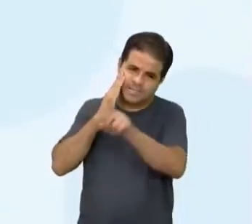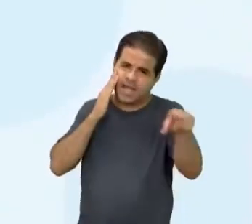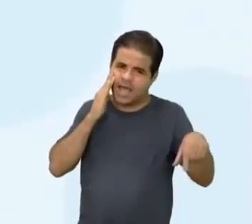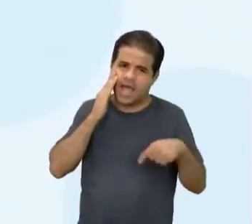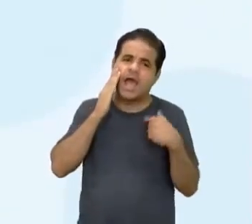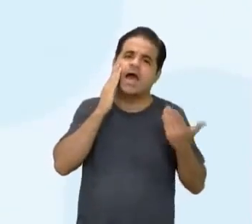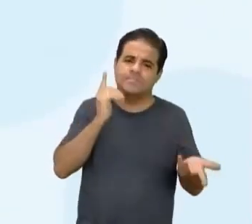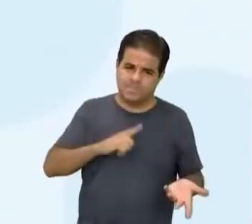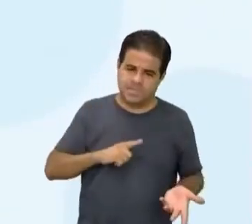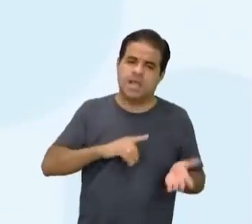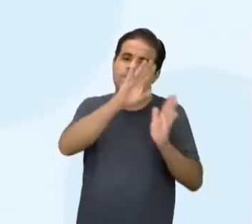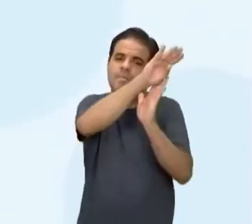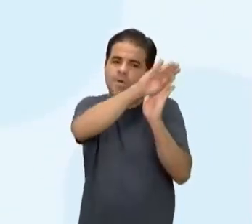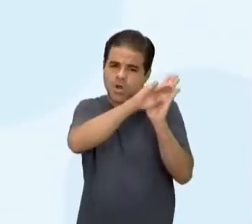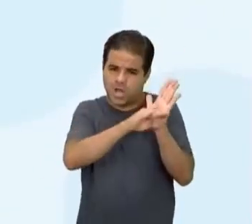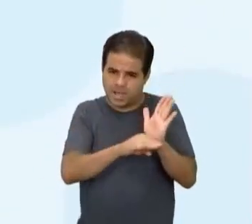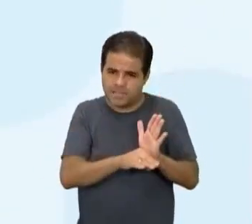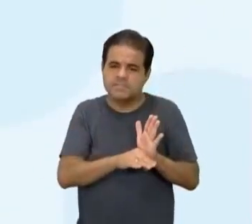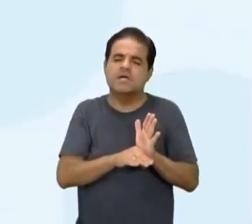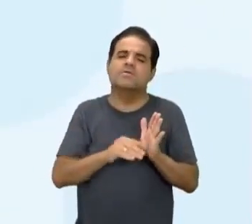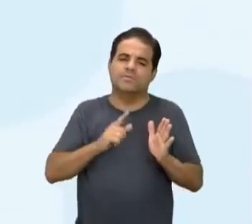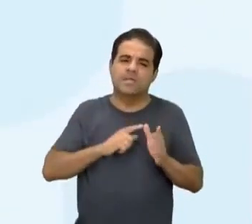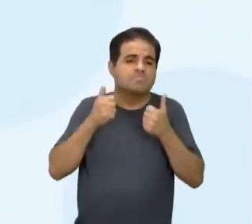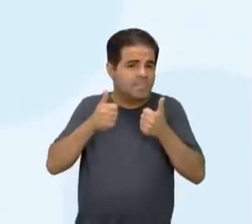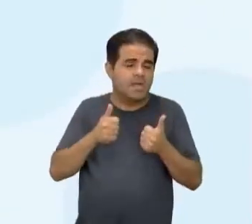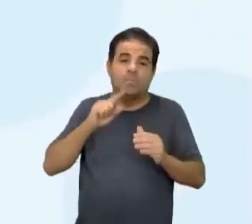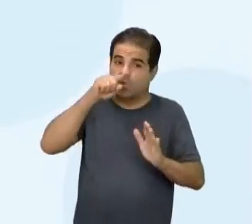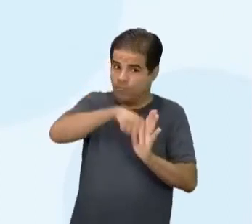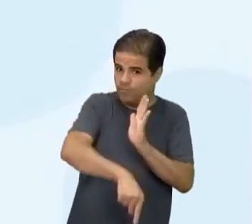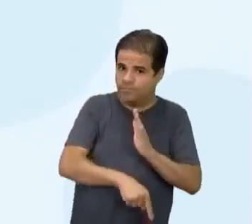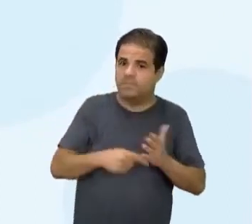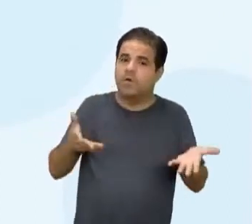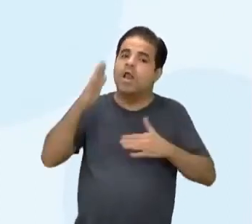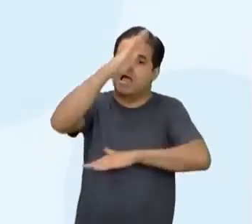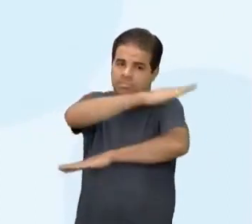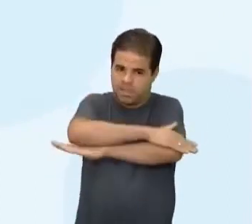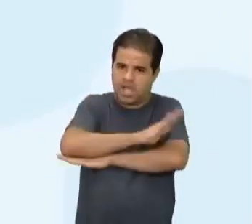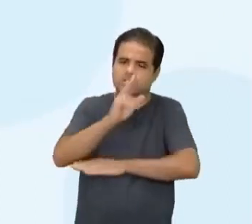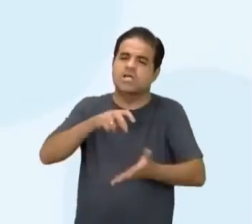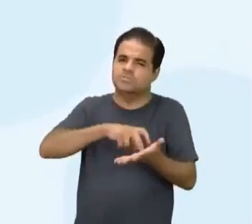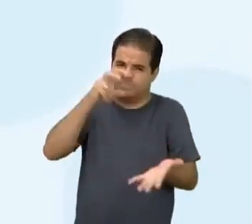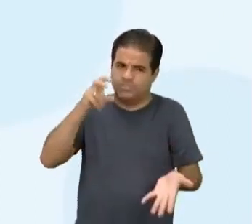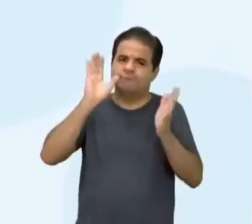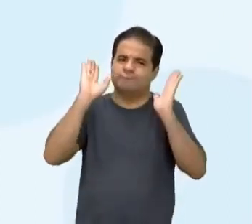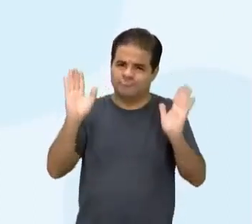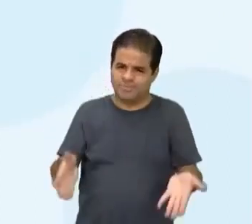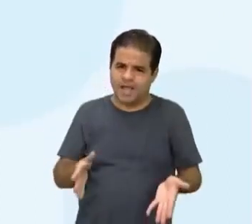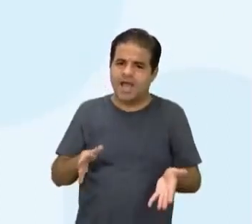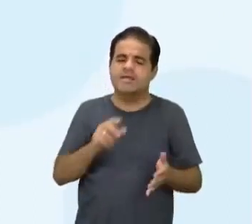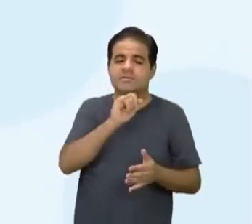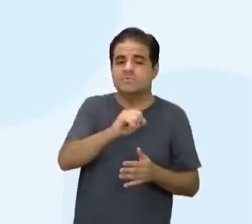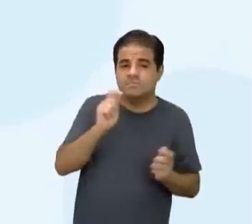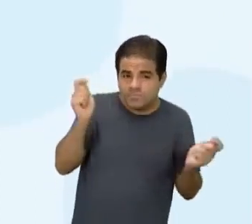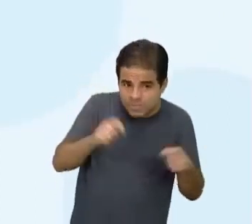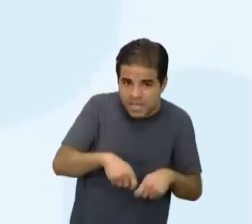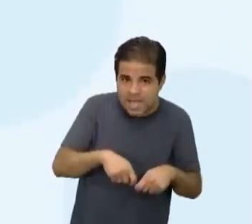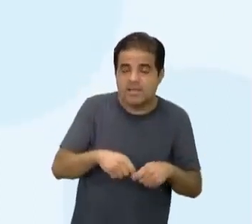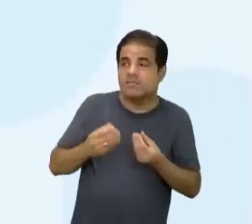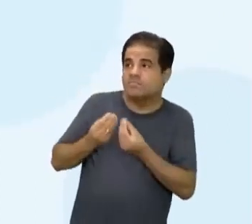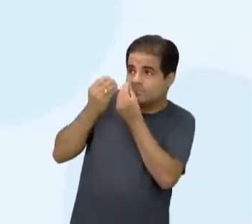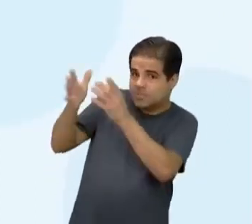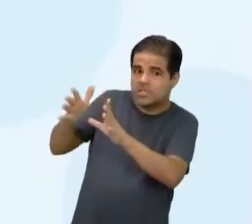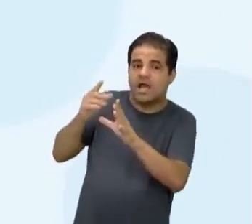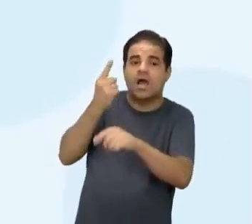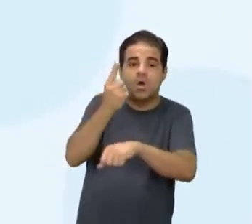vocês aí têm uma programação bem densa agora no final da tarde, já tiveram pela manhã, né? Então, se vocês puderem, a gente vai deixar